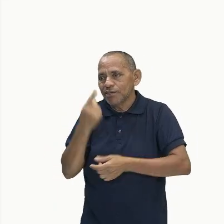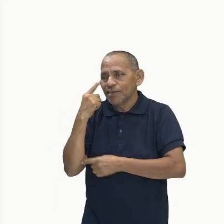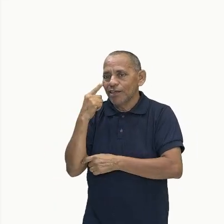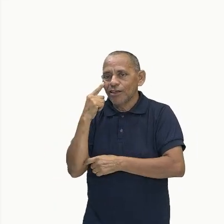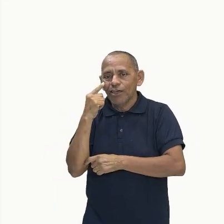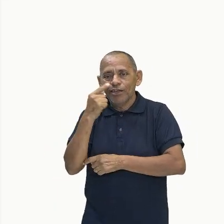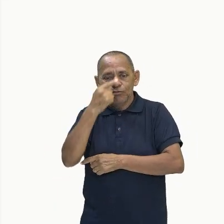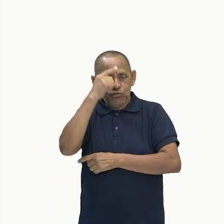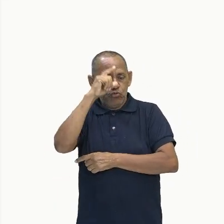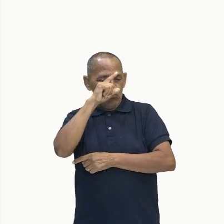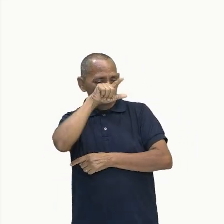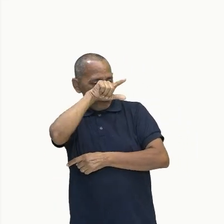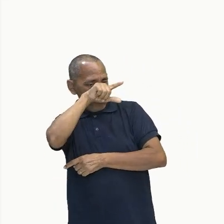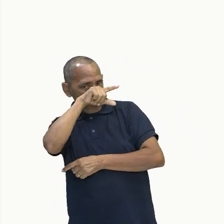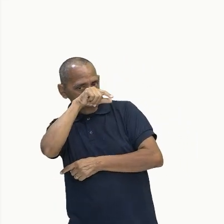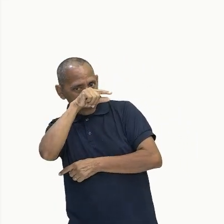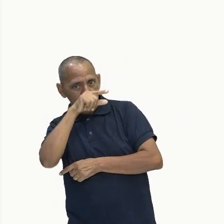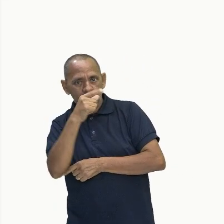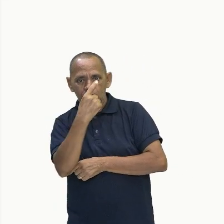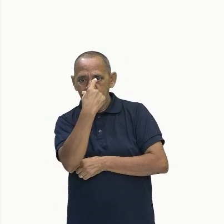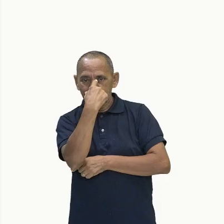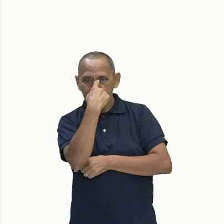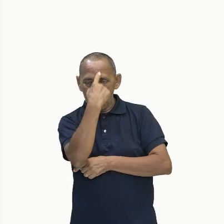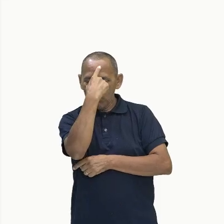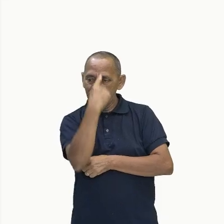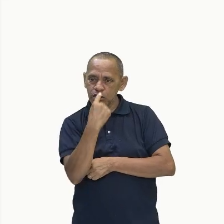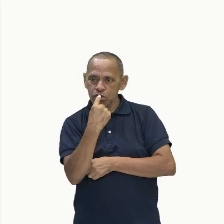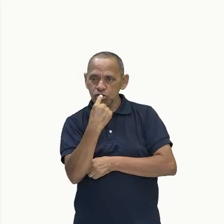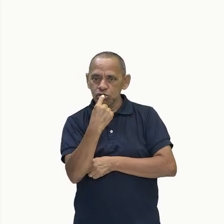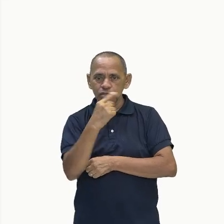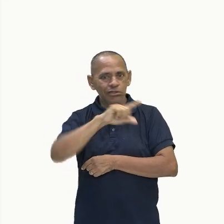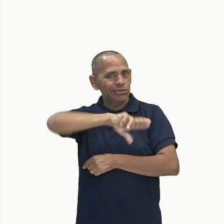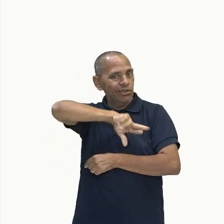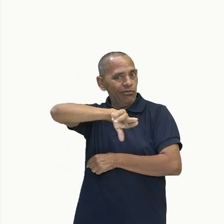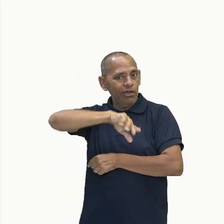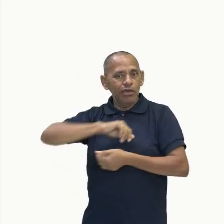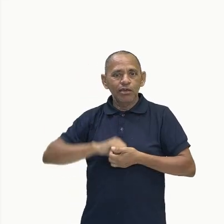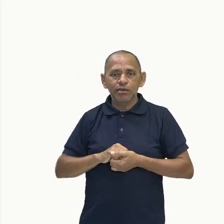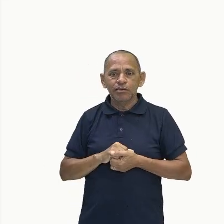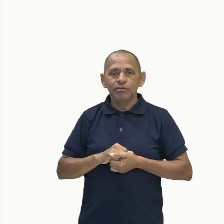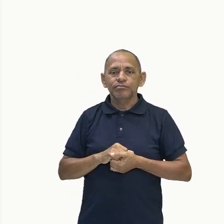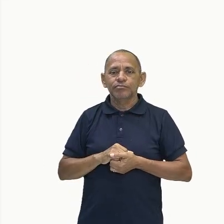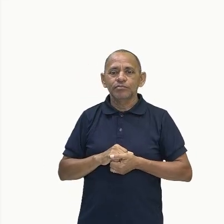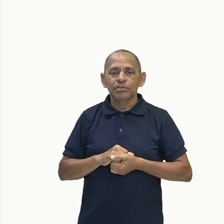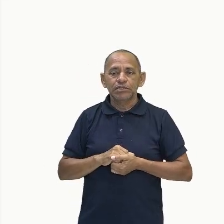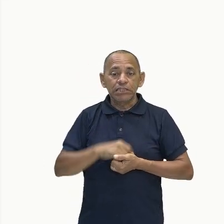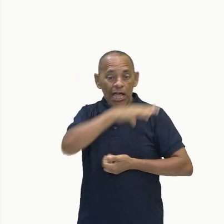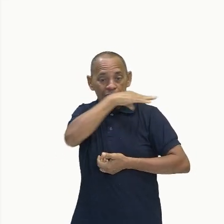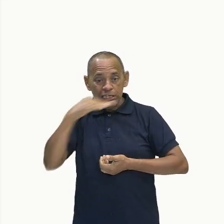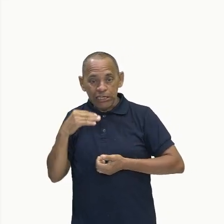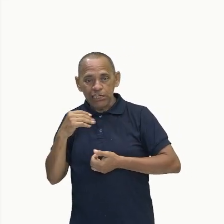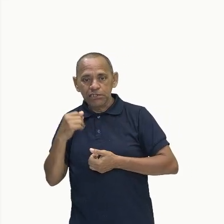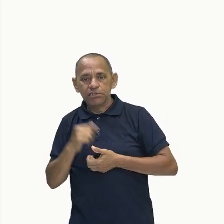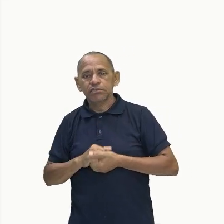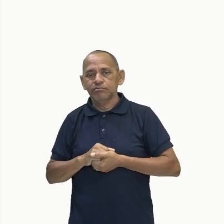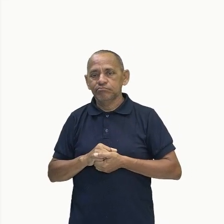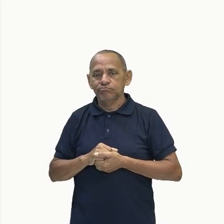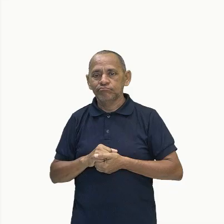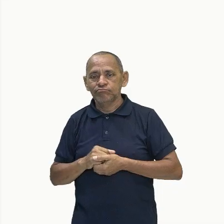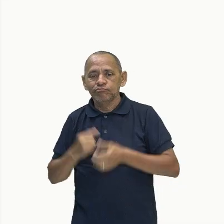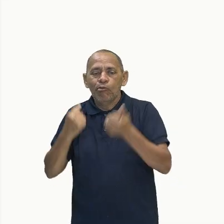E não é o nariz, né? Ele representa essa cabeça pequena que está apoiada no braço. Isso. Tá? Então, a